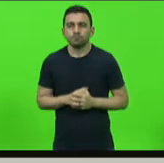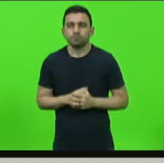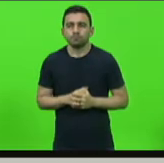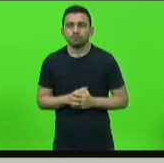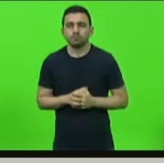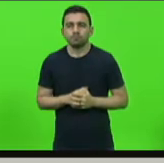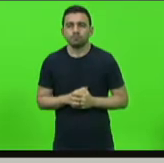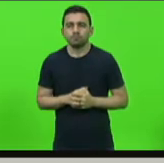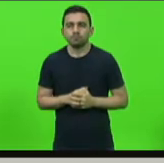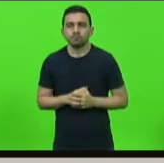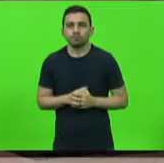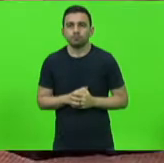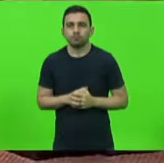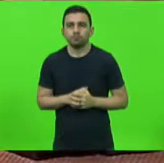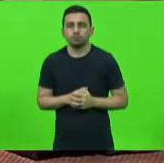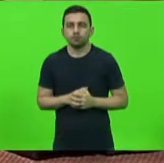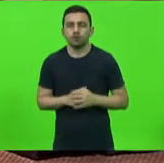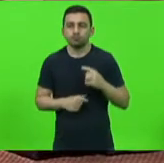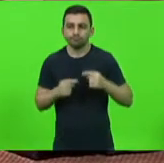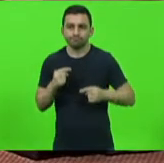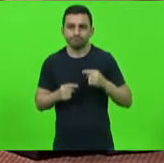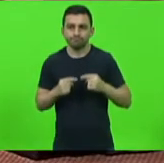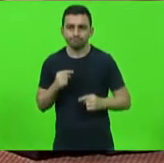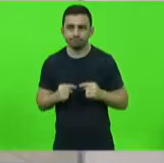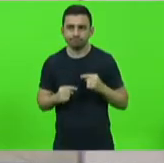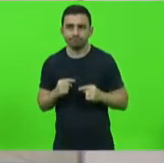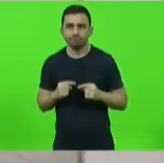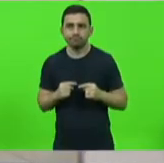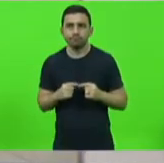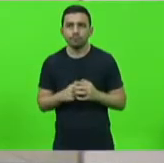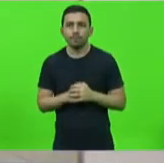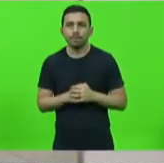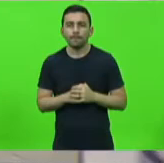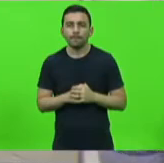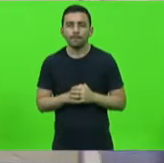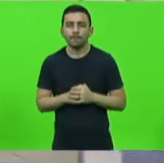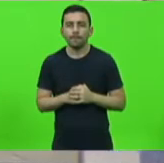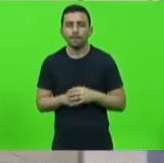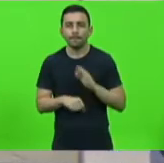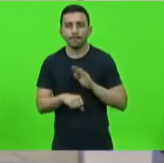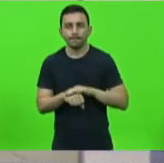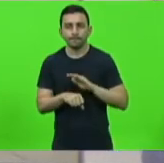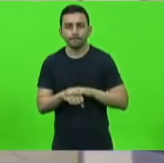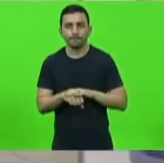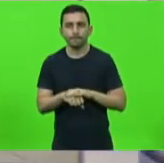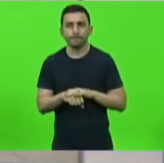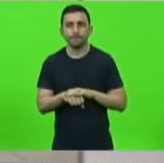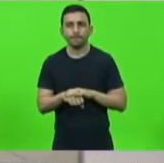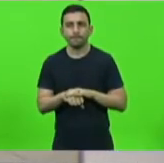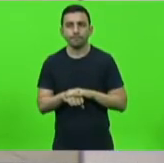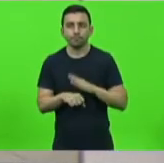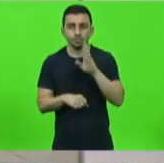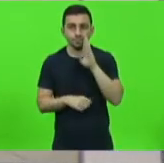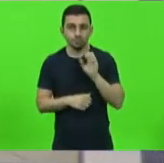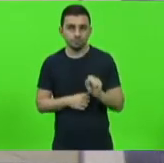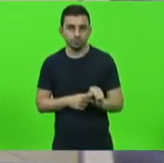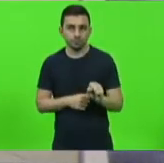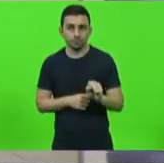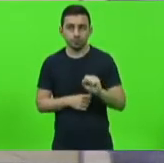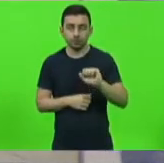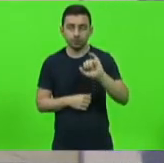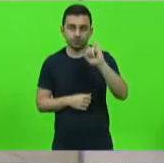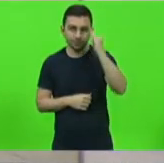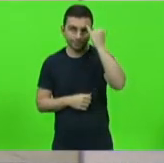Em discussão, recurso dos autores, deputado Bruno Souza e Gessé